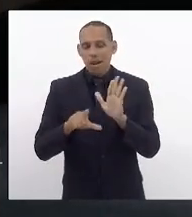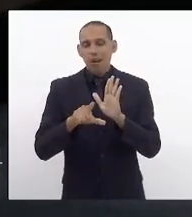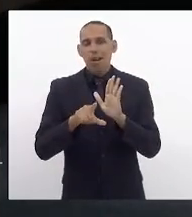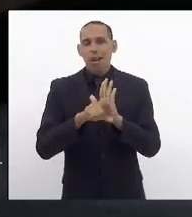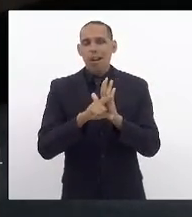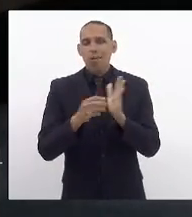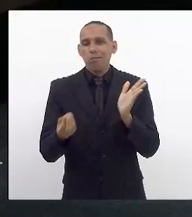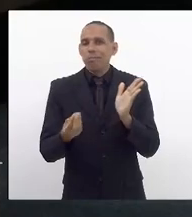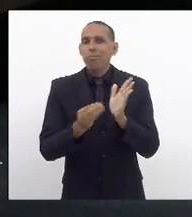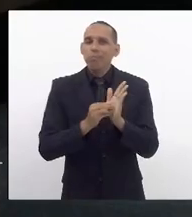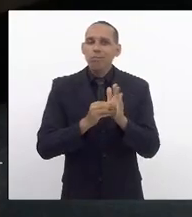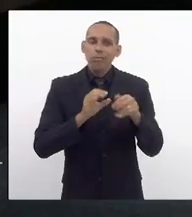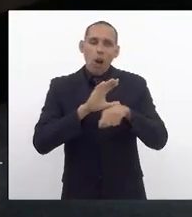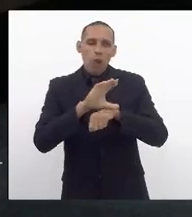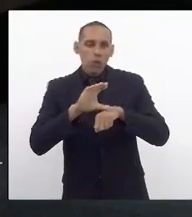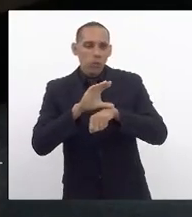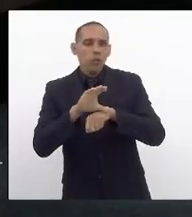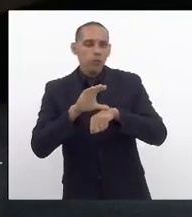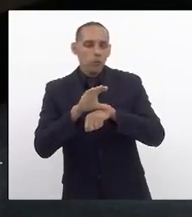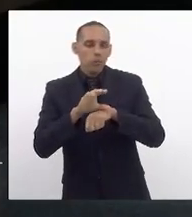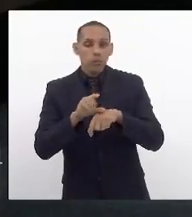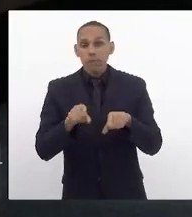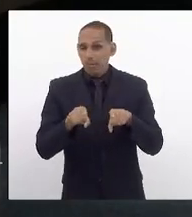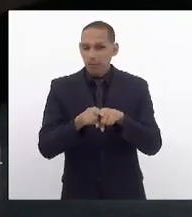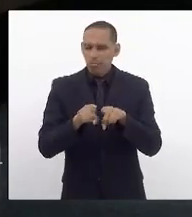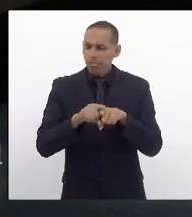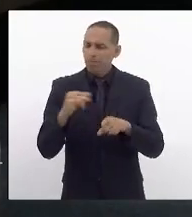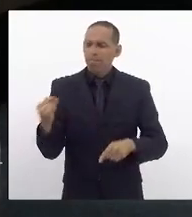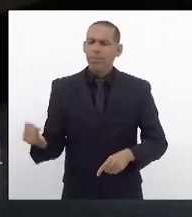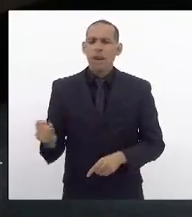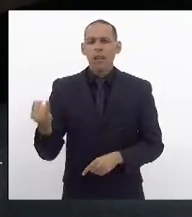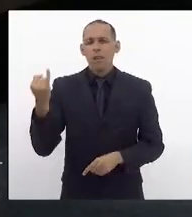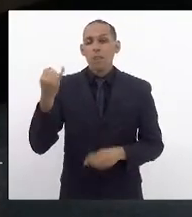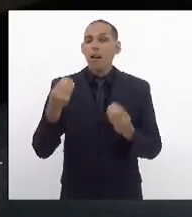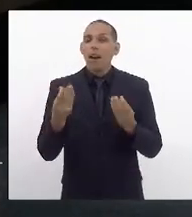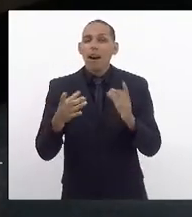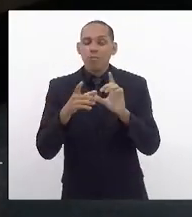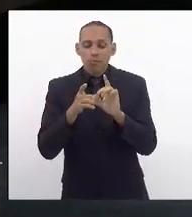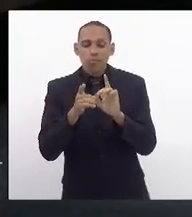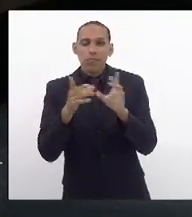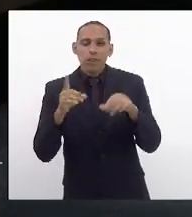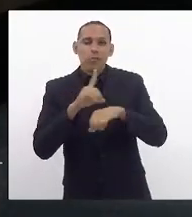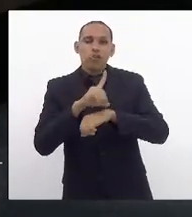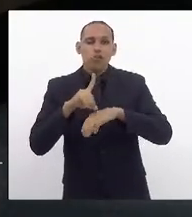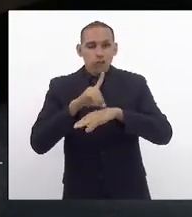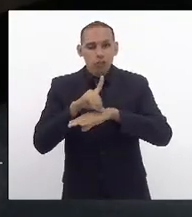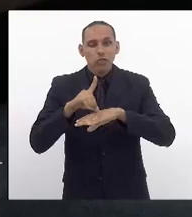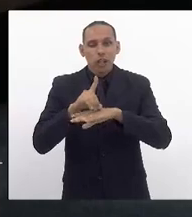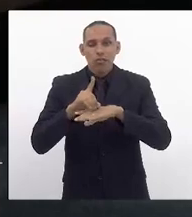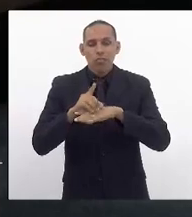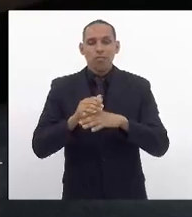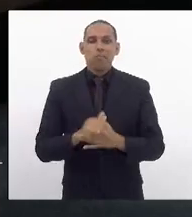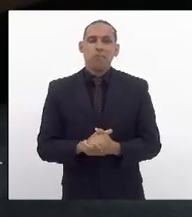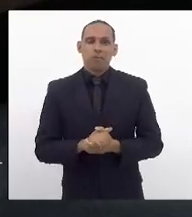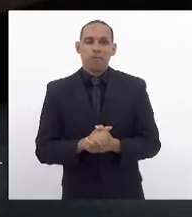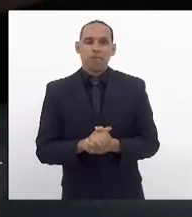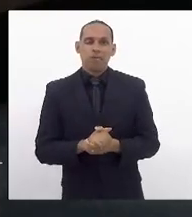nossa Constituição, e é essencial, senhor presidente, para uma democracia digital,